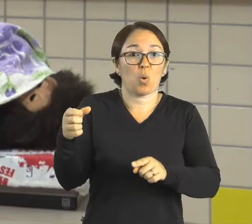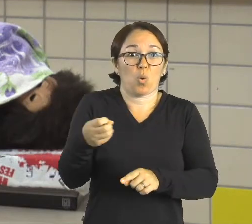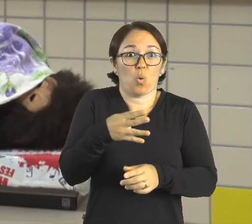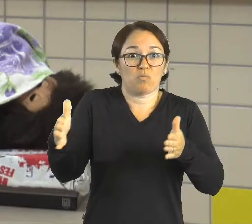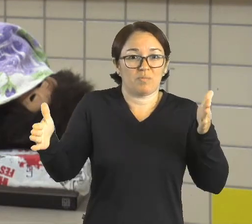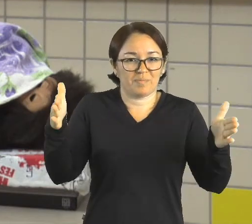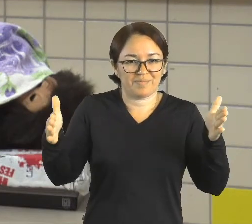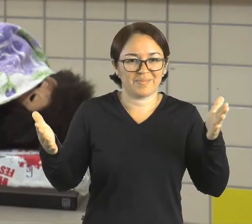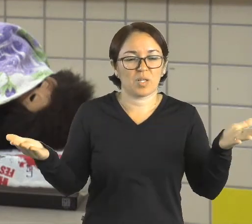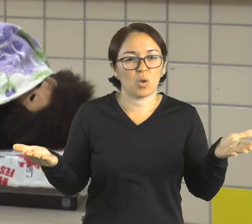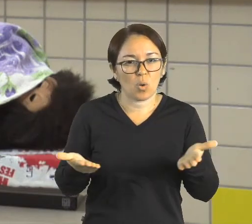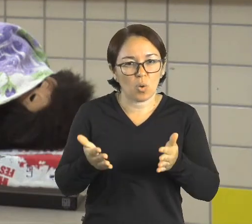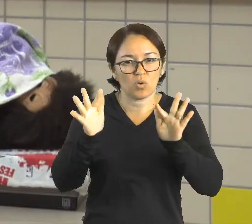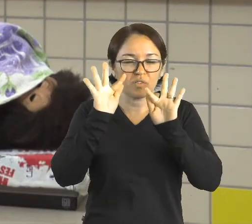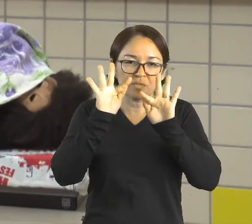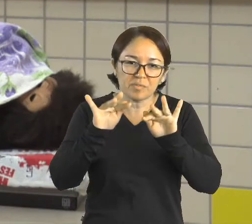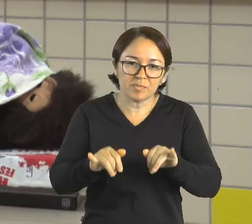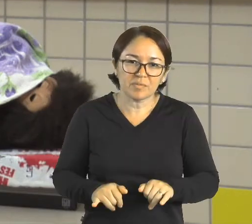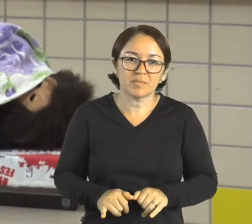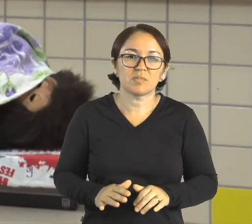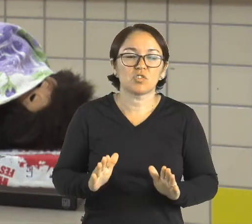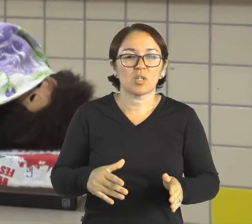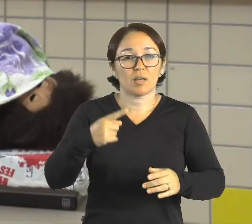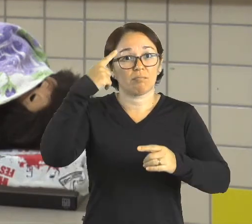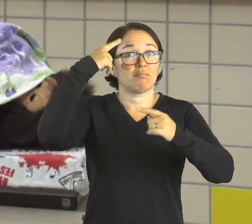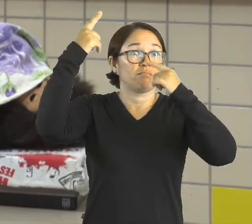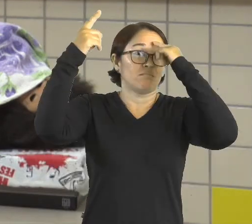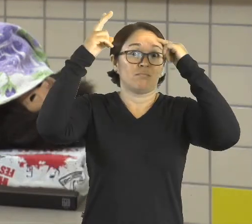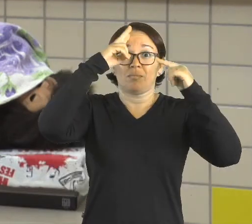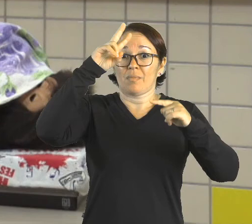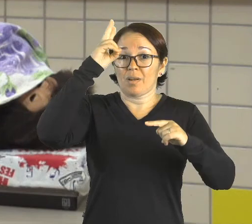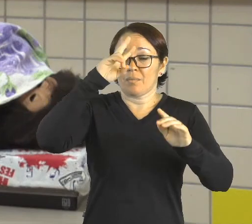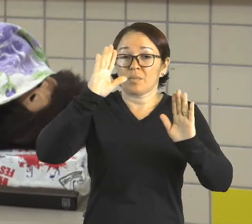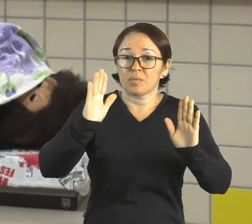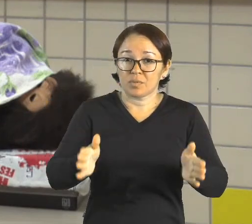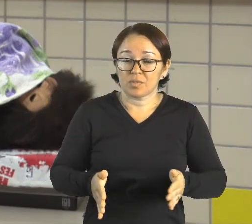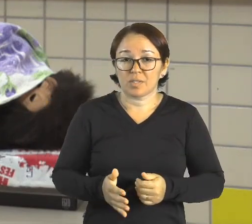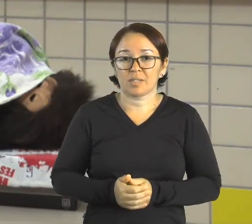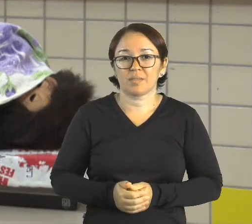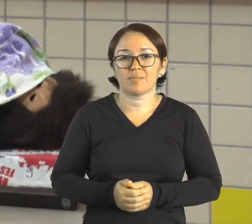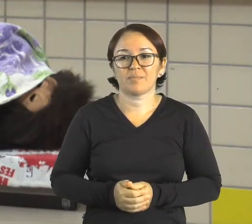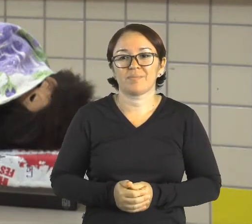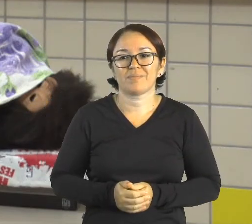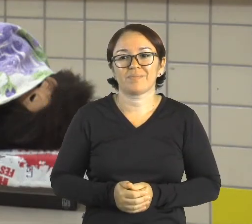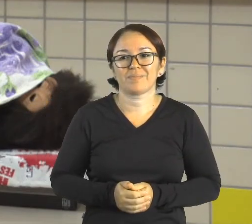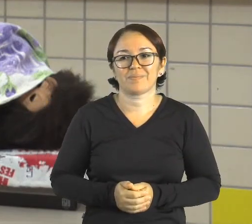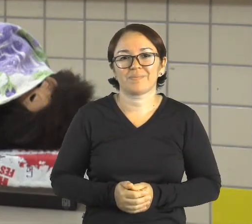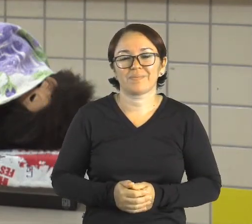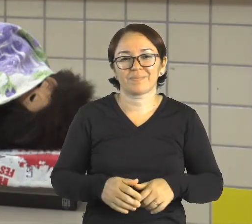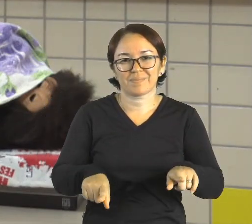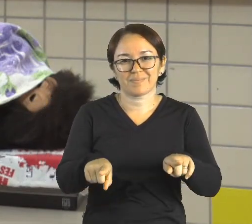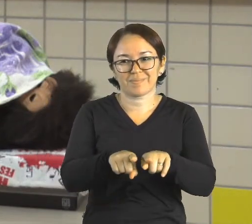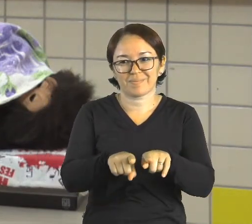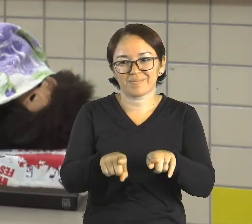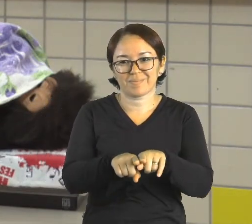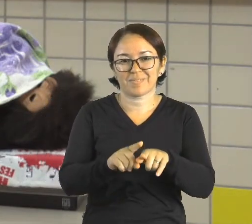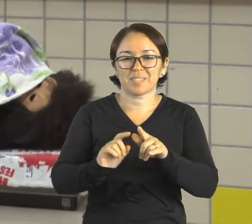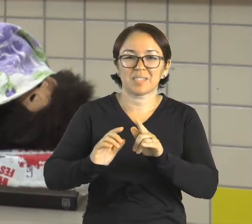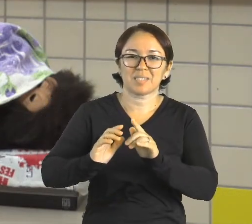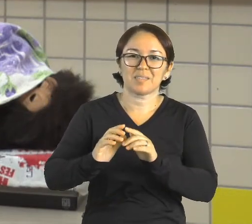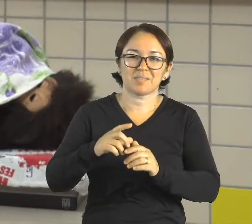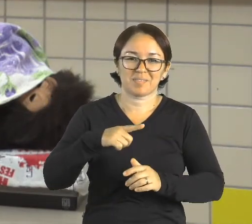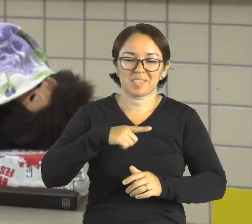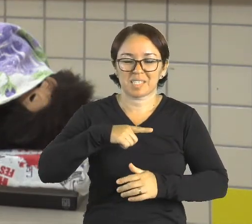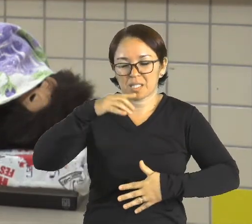Nós trabalhamos hoje a primeira parte, a revisão. A segunda parte, né, Francisquinha? Nós trouxemos o macaquinho